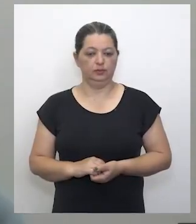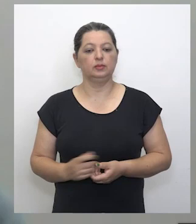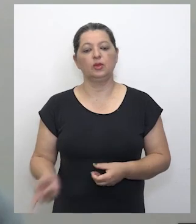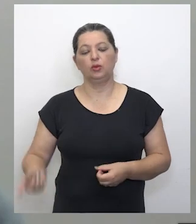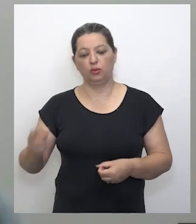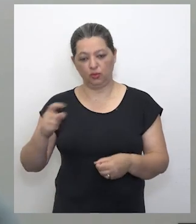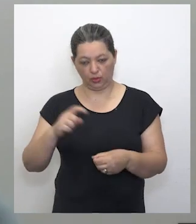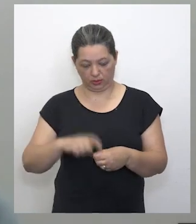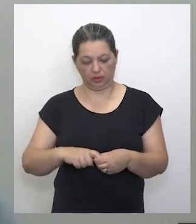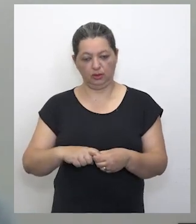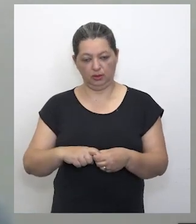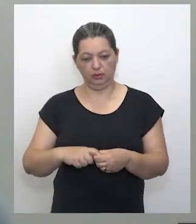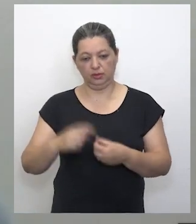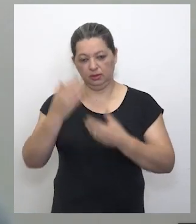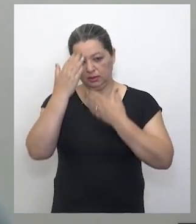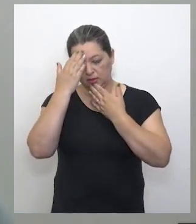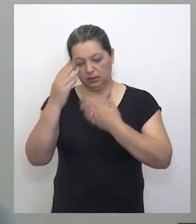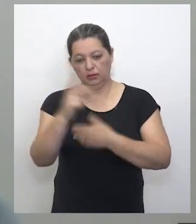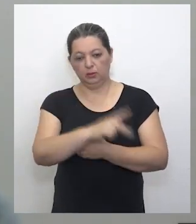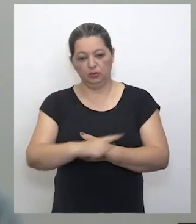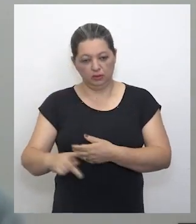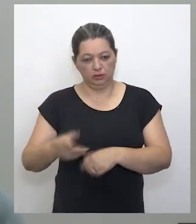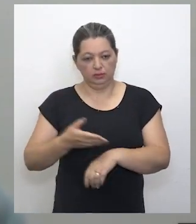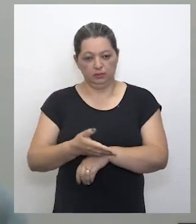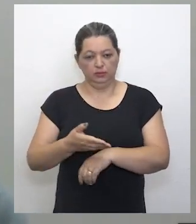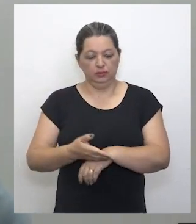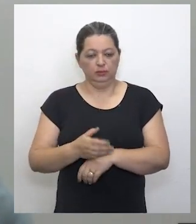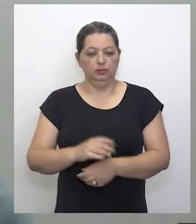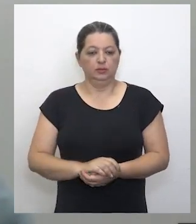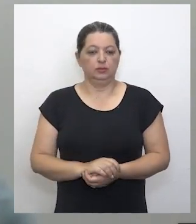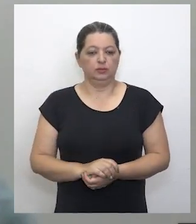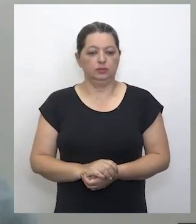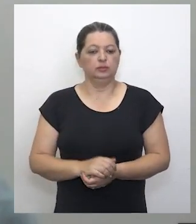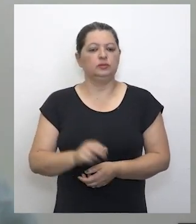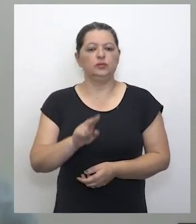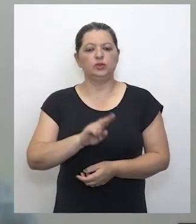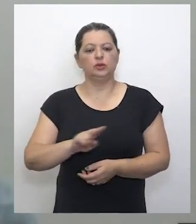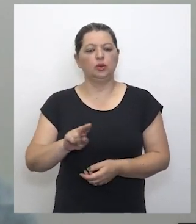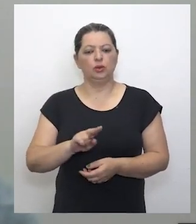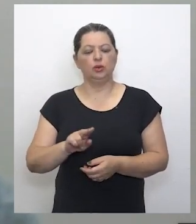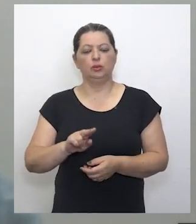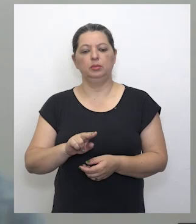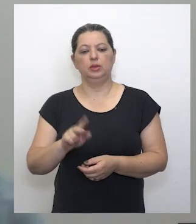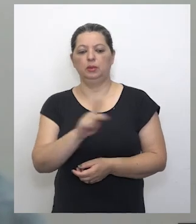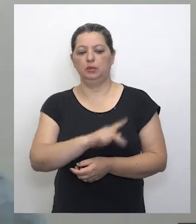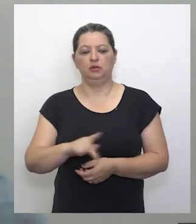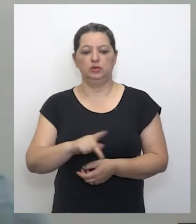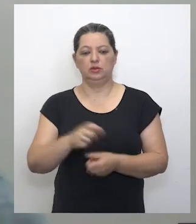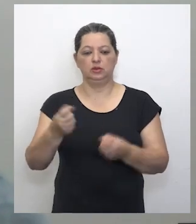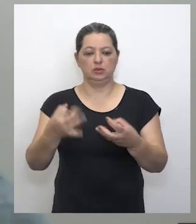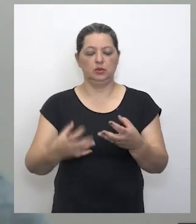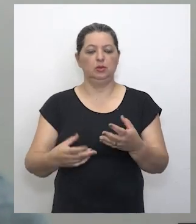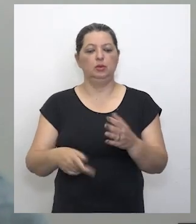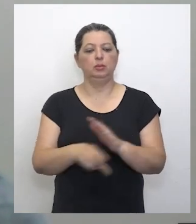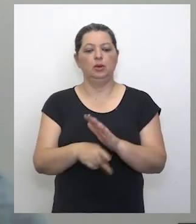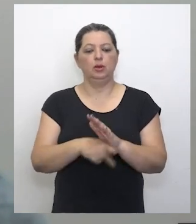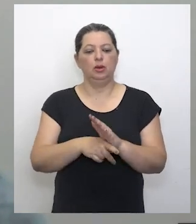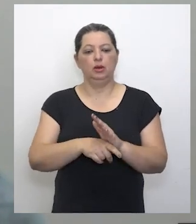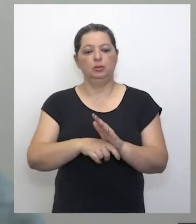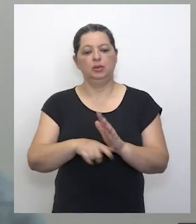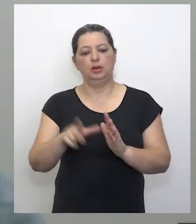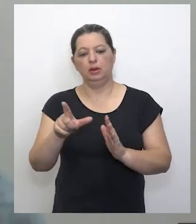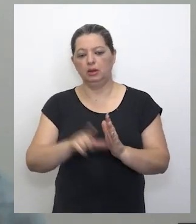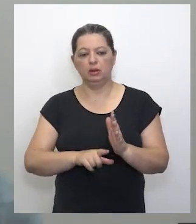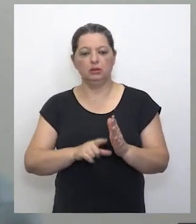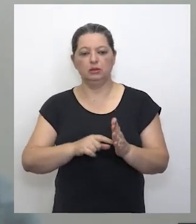Voltamos, né? Queria agradecer novamente aos professores. Eu peguei o nome da professora que comentou sobre culinária, leitura de